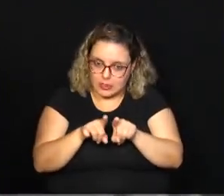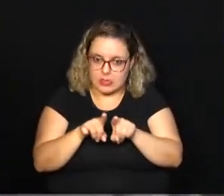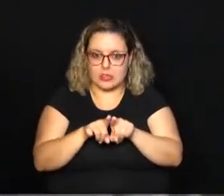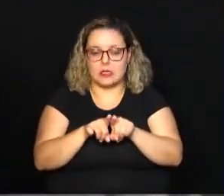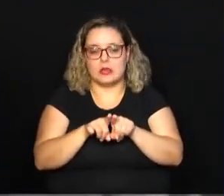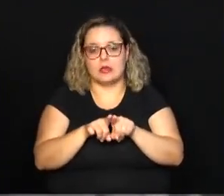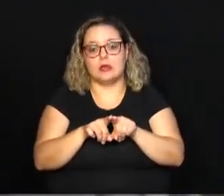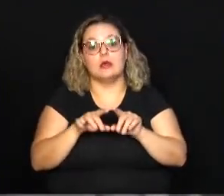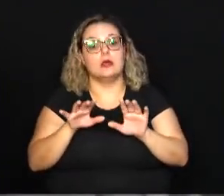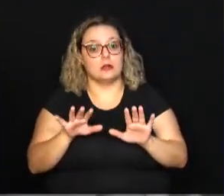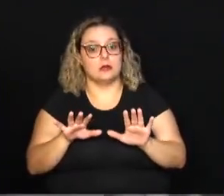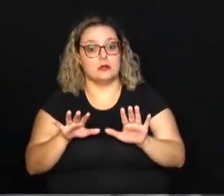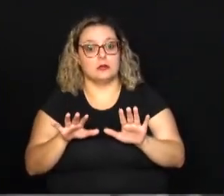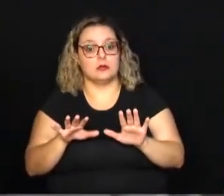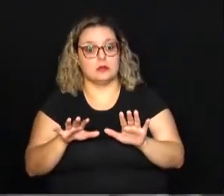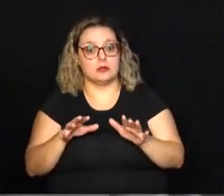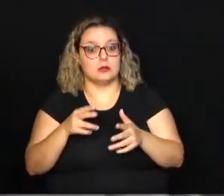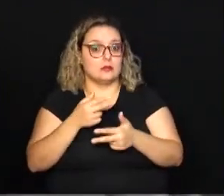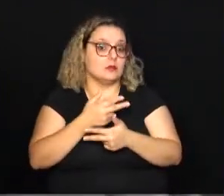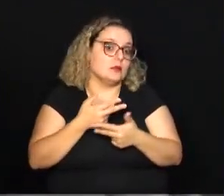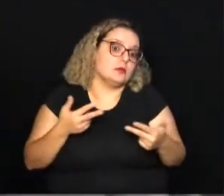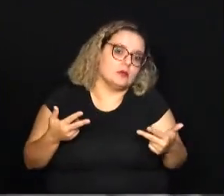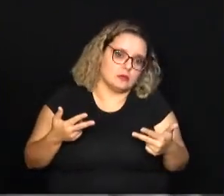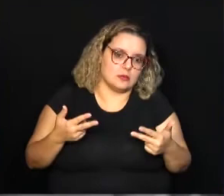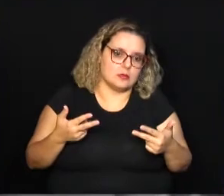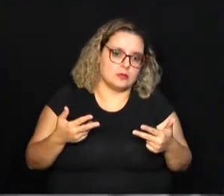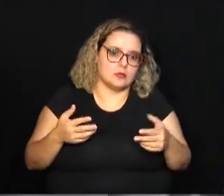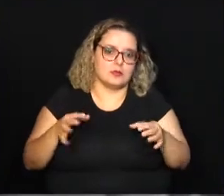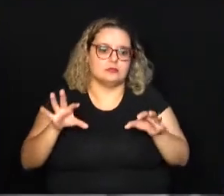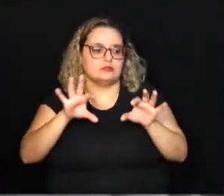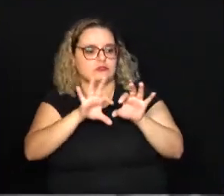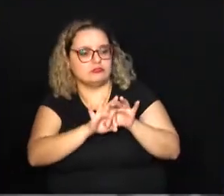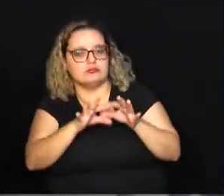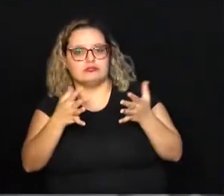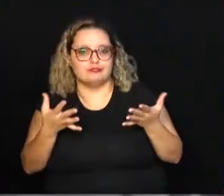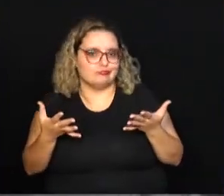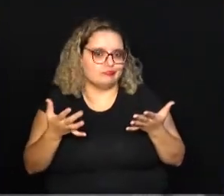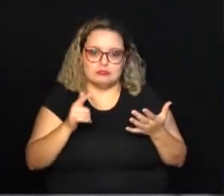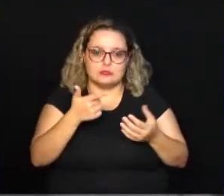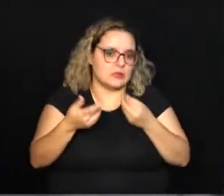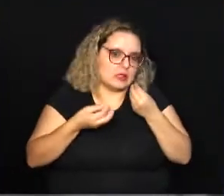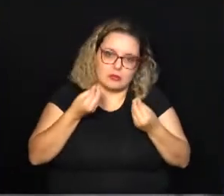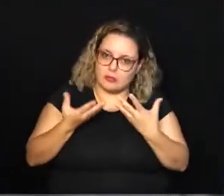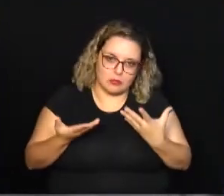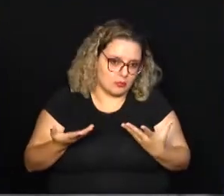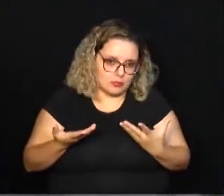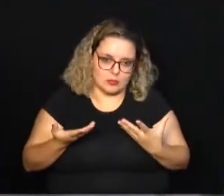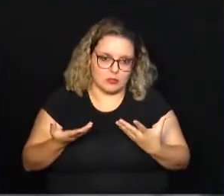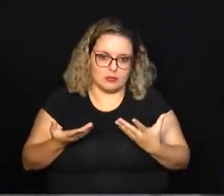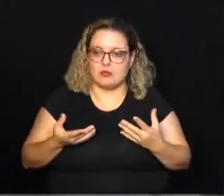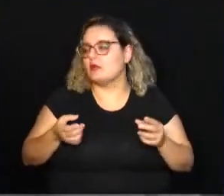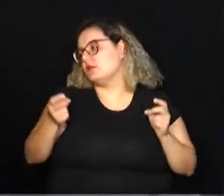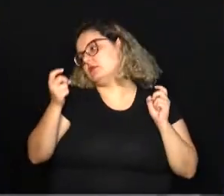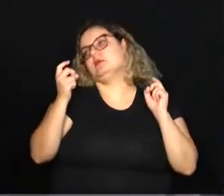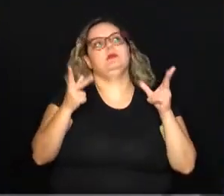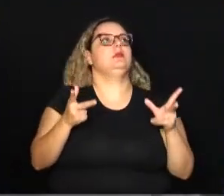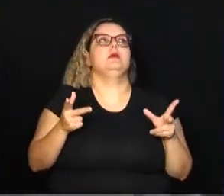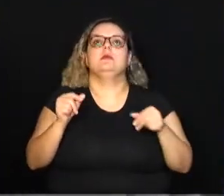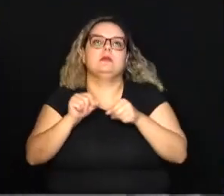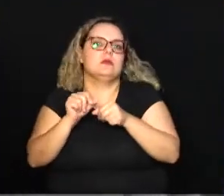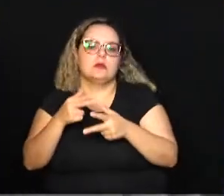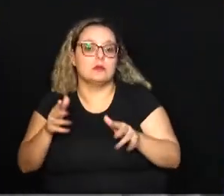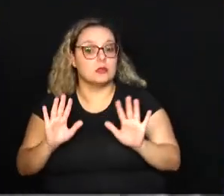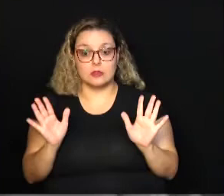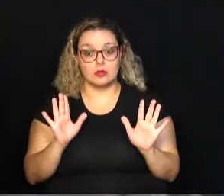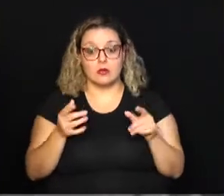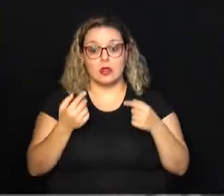Entende? Então, uma coisa interliga com a outra, não adianta, não tem vou largar tudo para fazer isso, não tem, é tudo